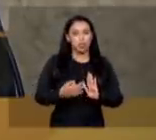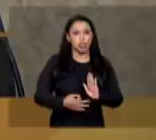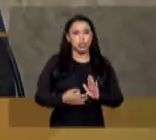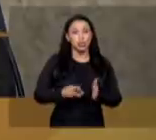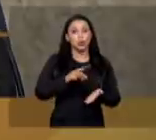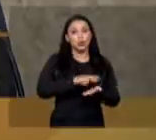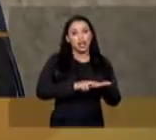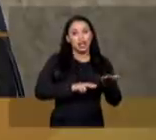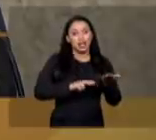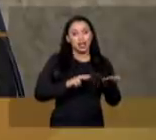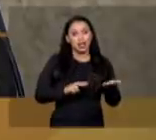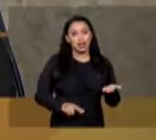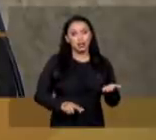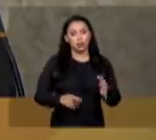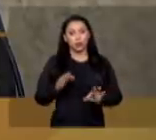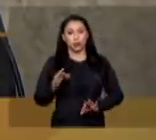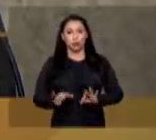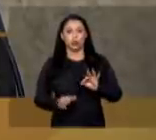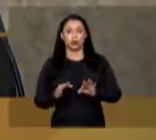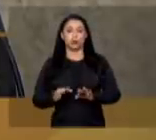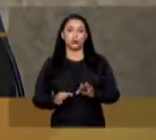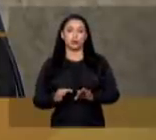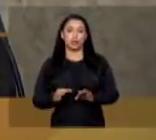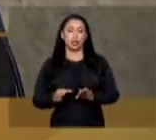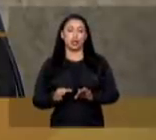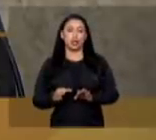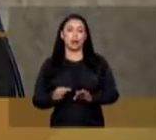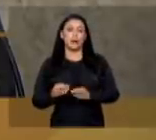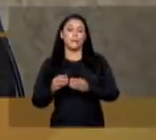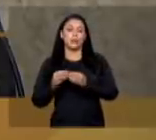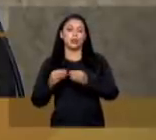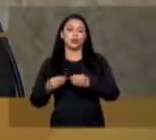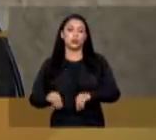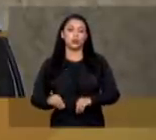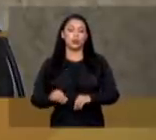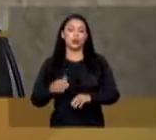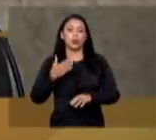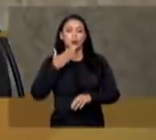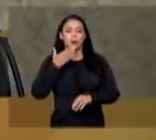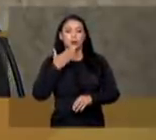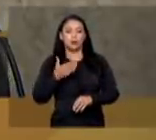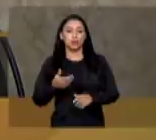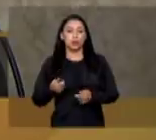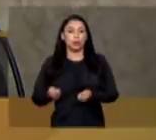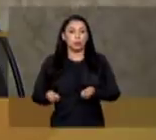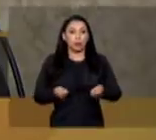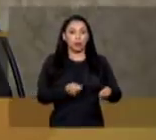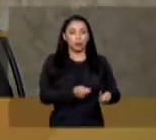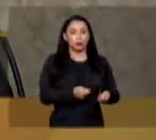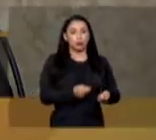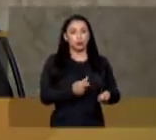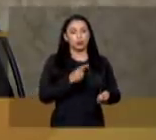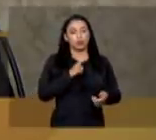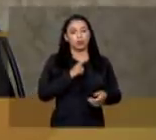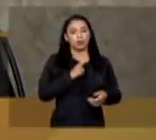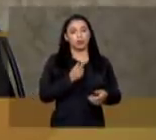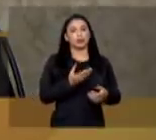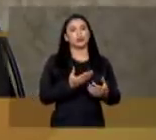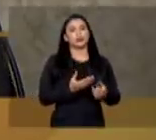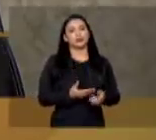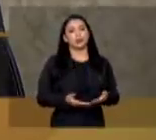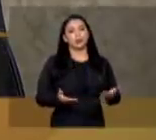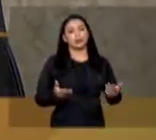do relator julgar prejudicado, pedido ou recurso que haja perdido objeto.